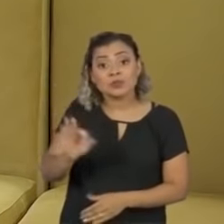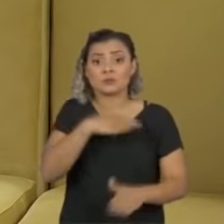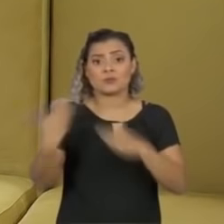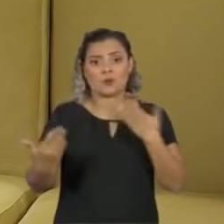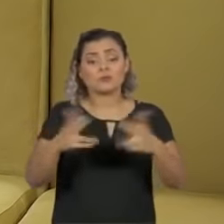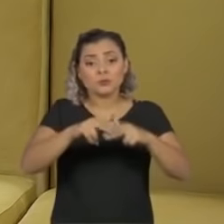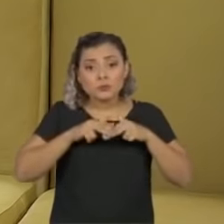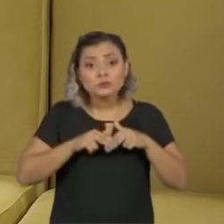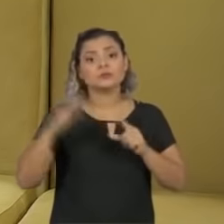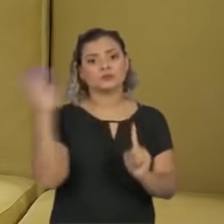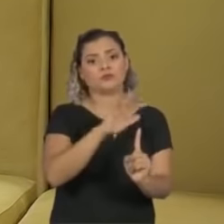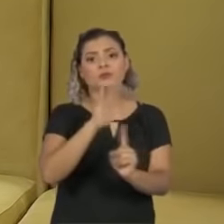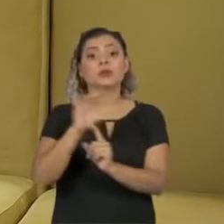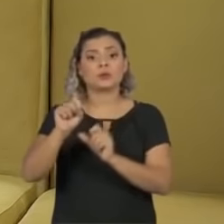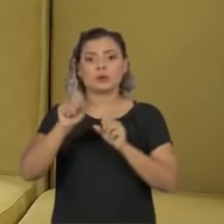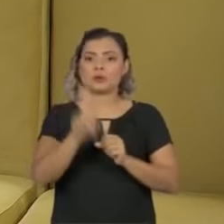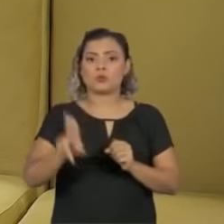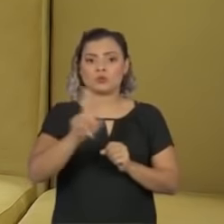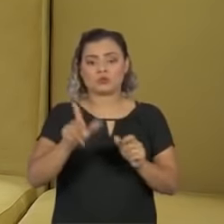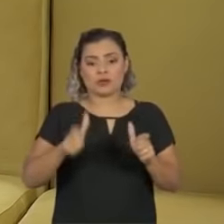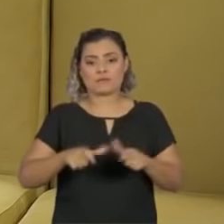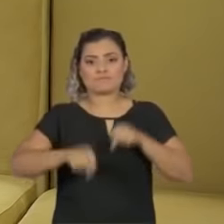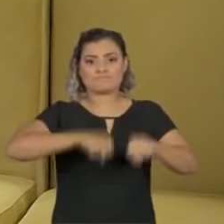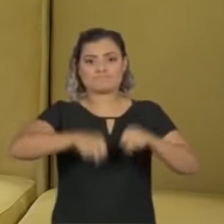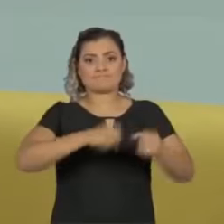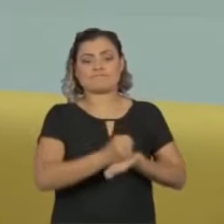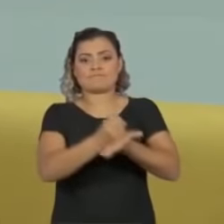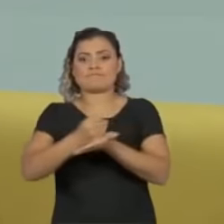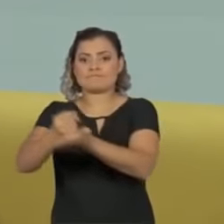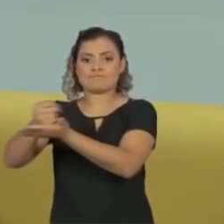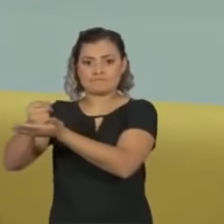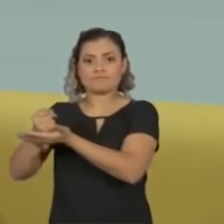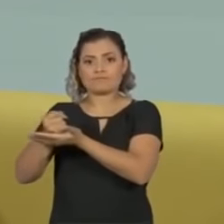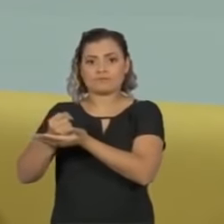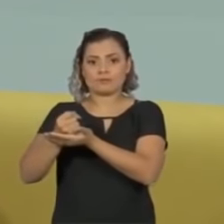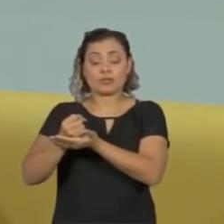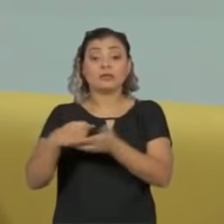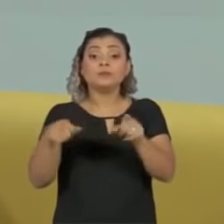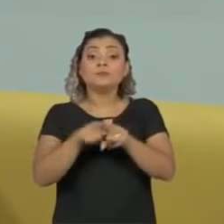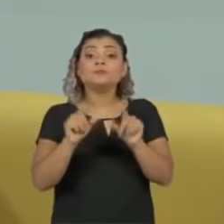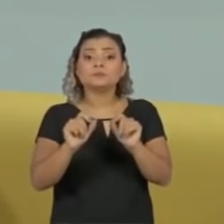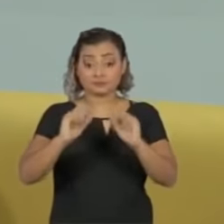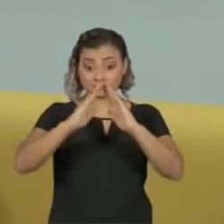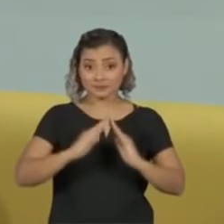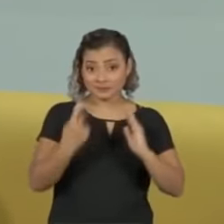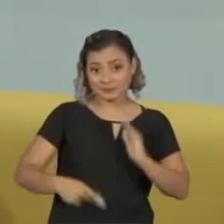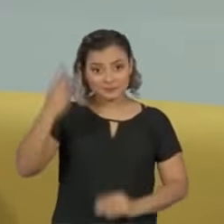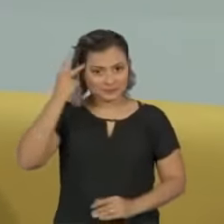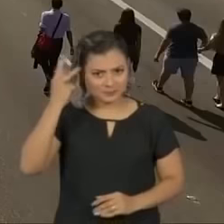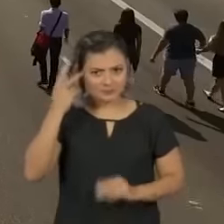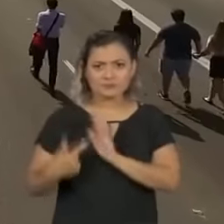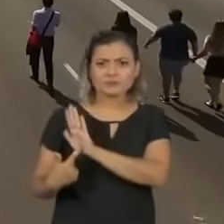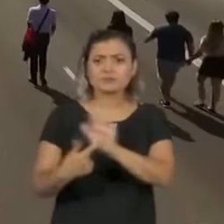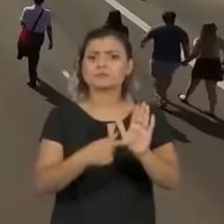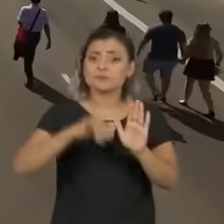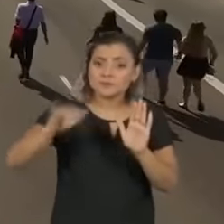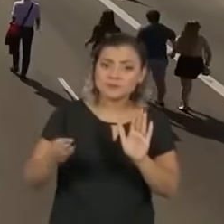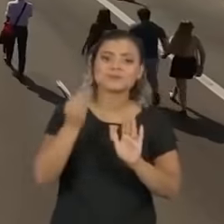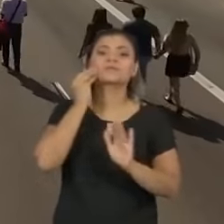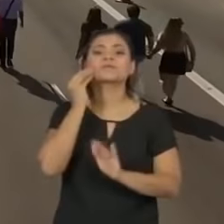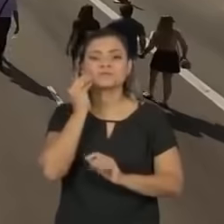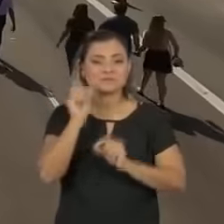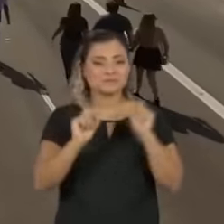relação com o maior uso de bicicletas para entregas. E os moradores de São Paulo destacam